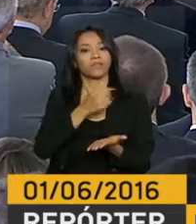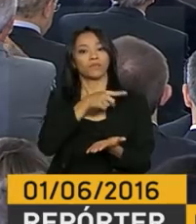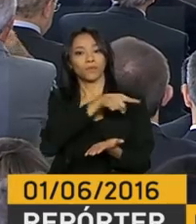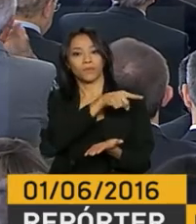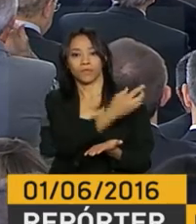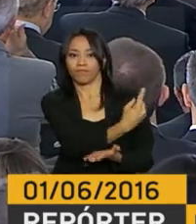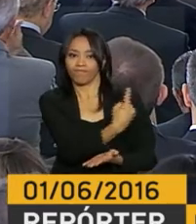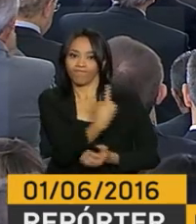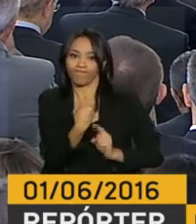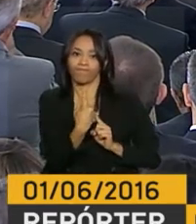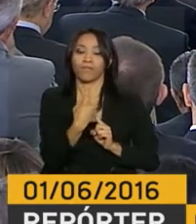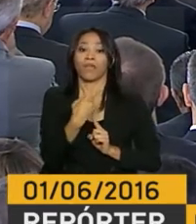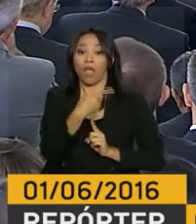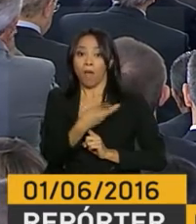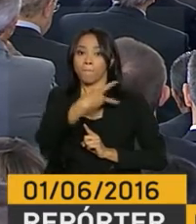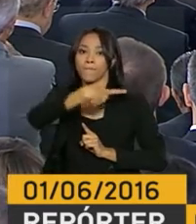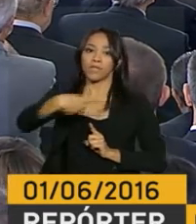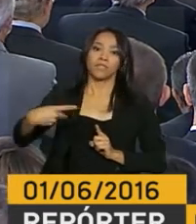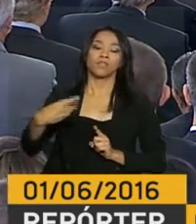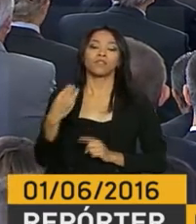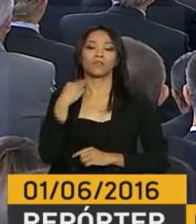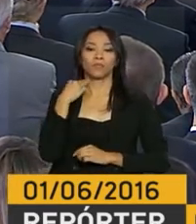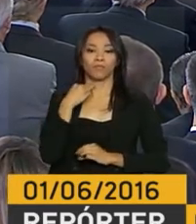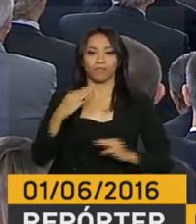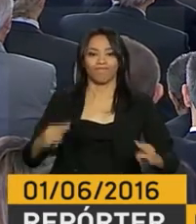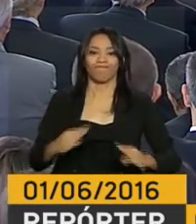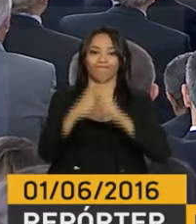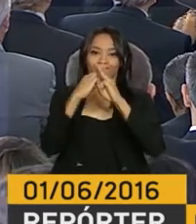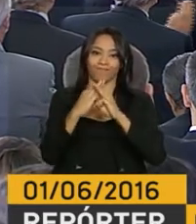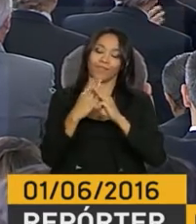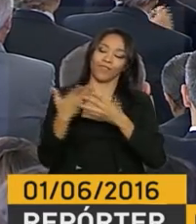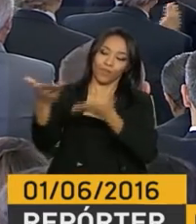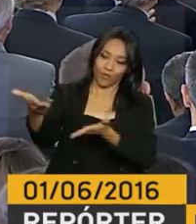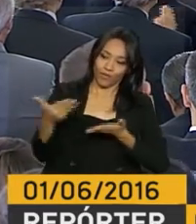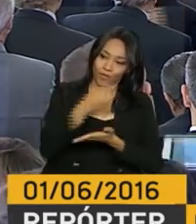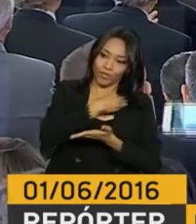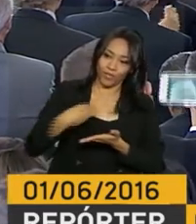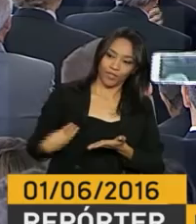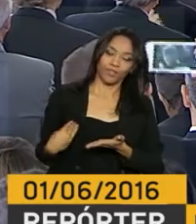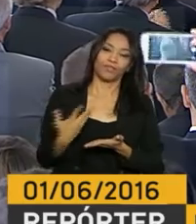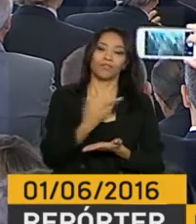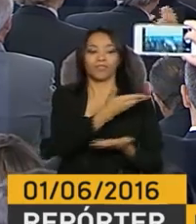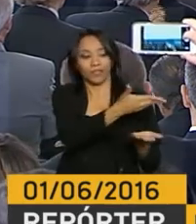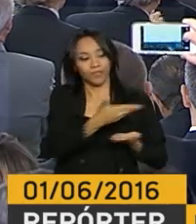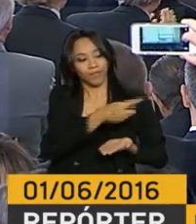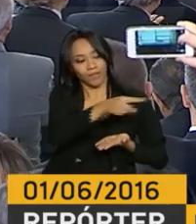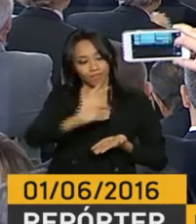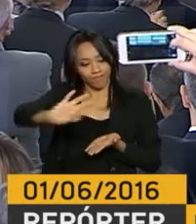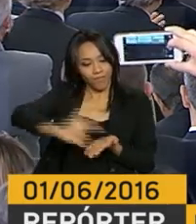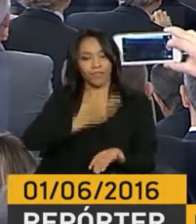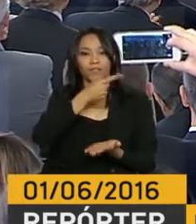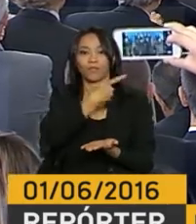cargo de presidente da Caixa convidamos o senhor Gilberto assinar seu termo de Posse